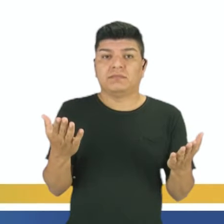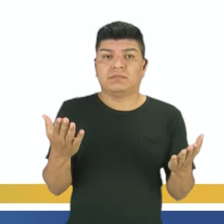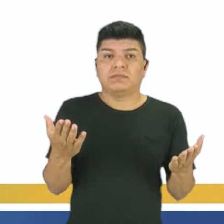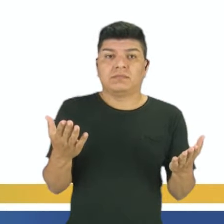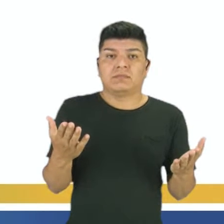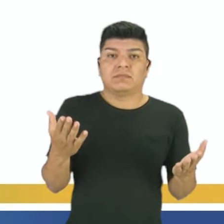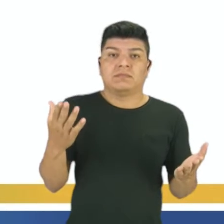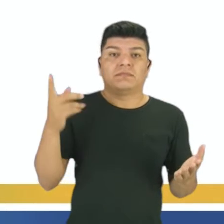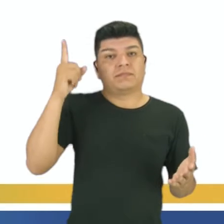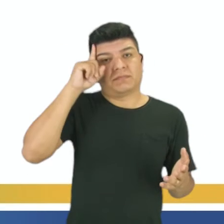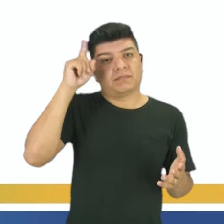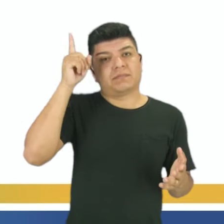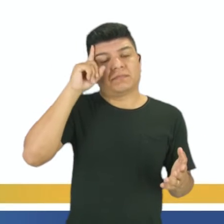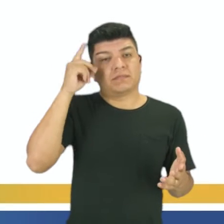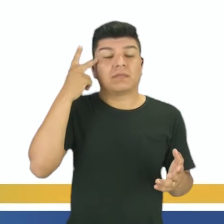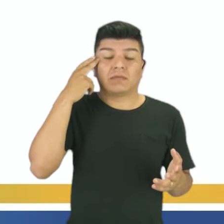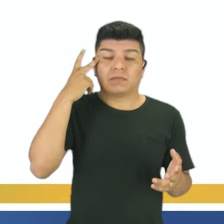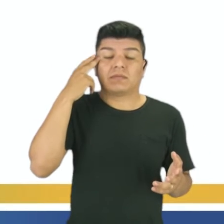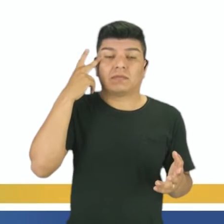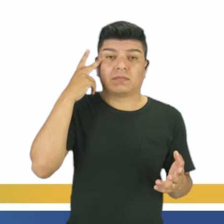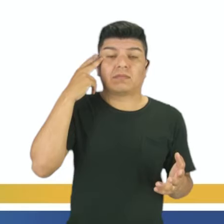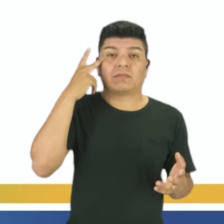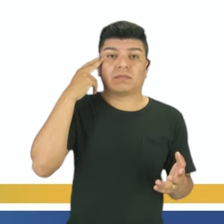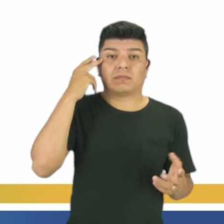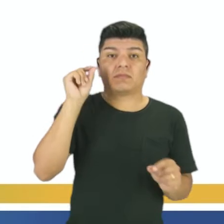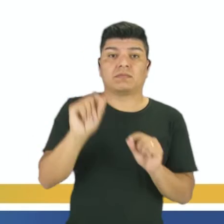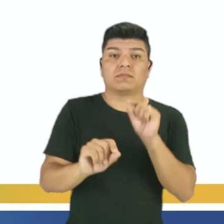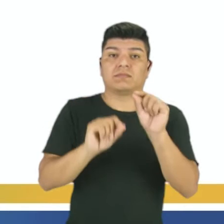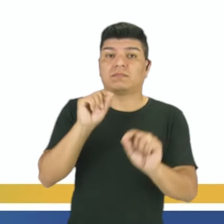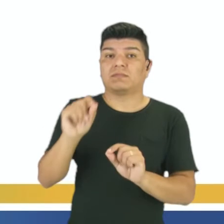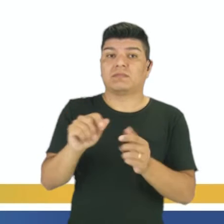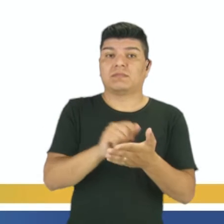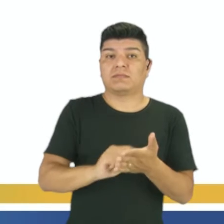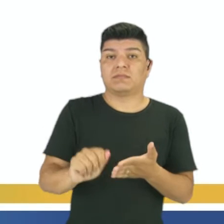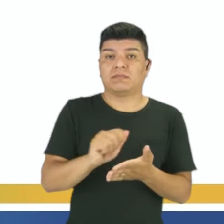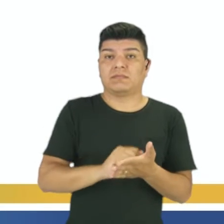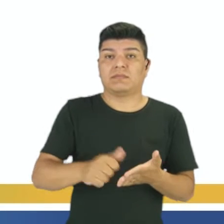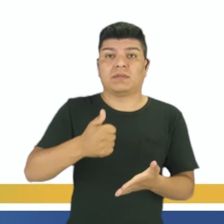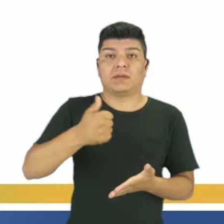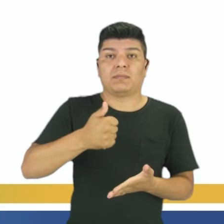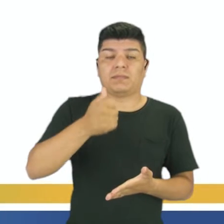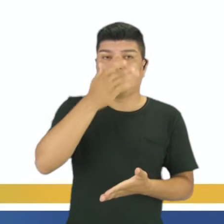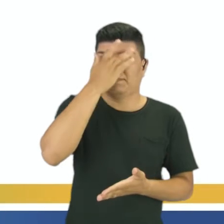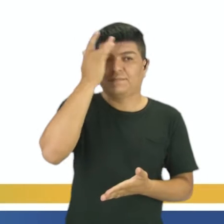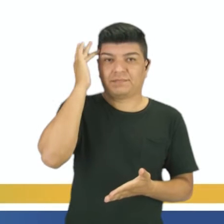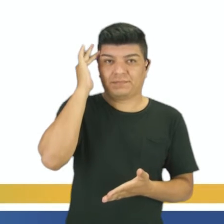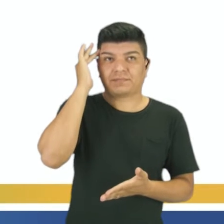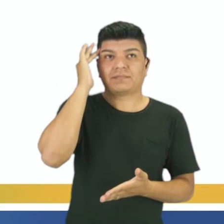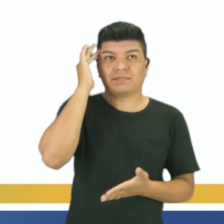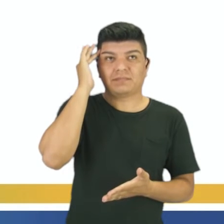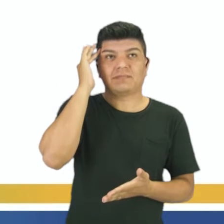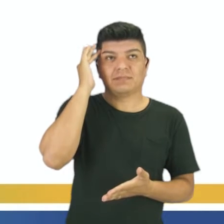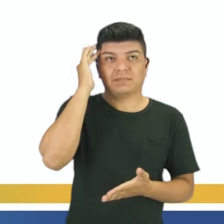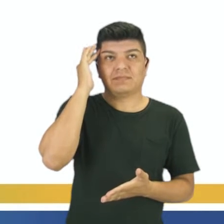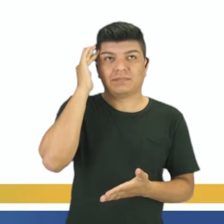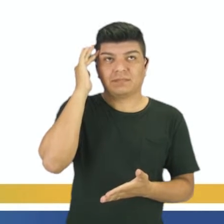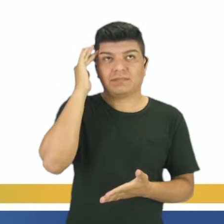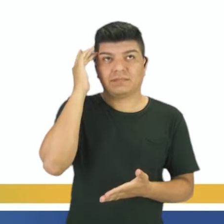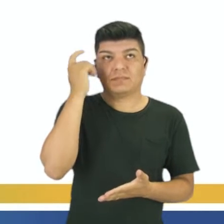muito corriqueiro, é muito comum que venha descrito em primeira pessoa,